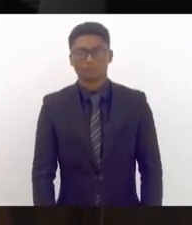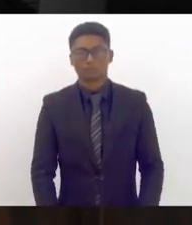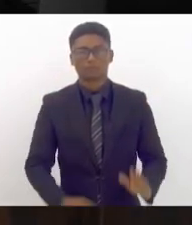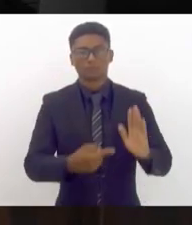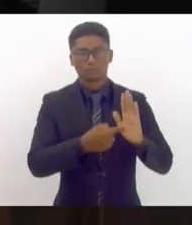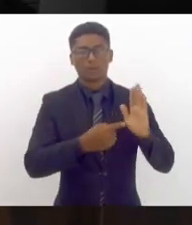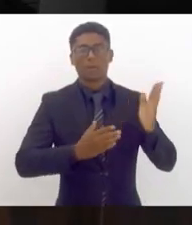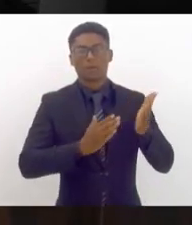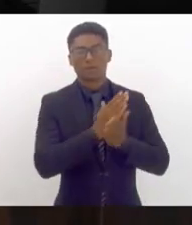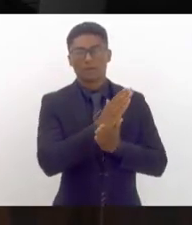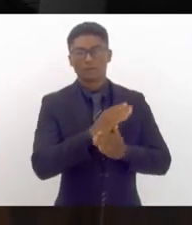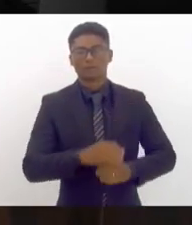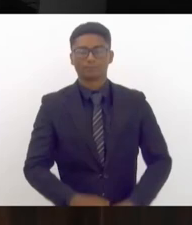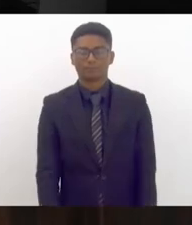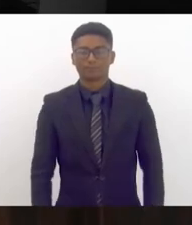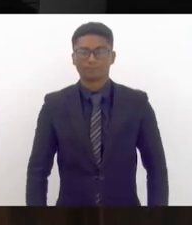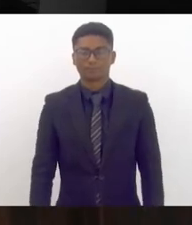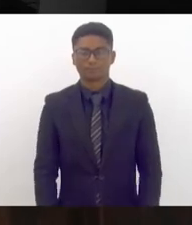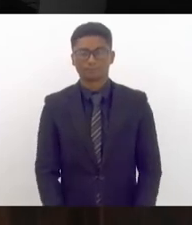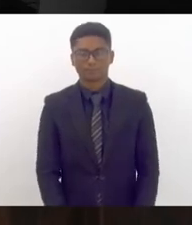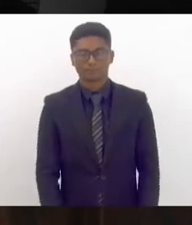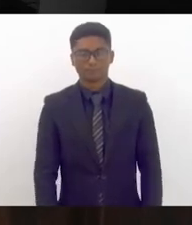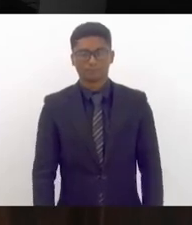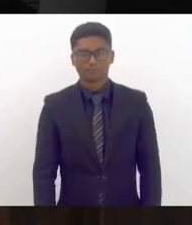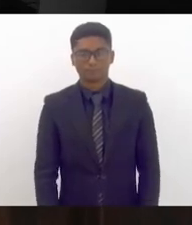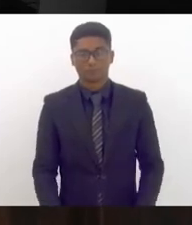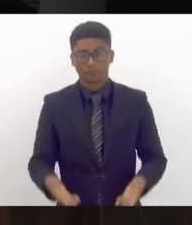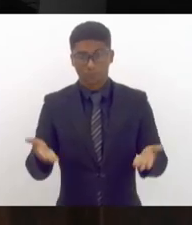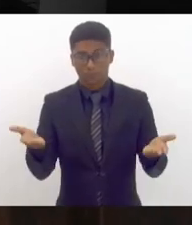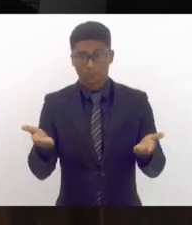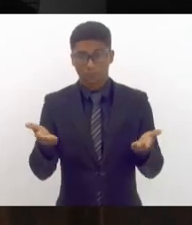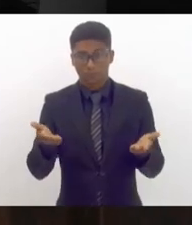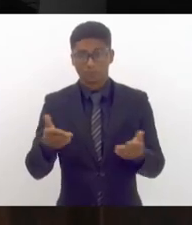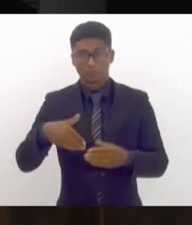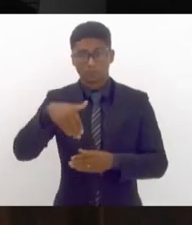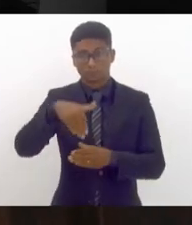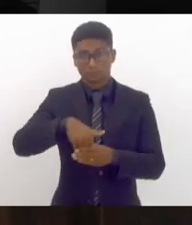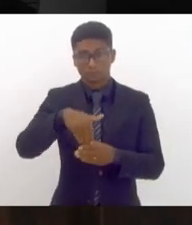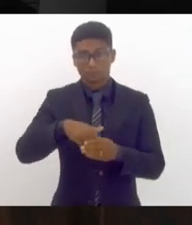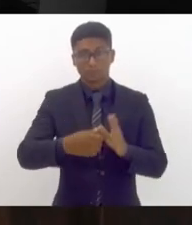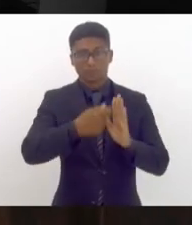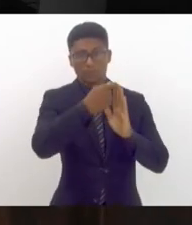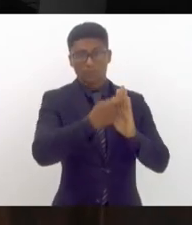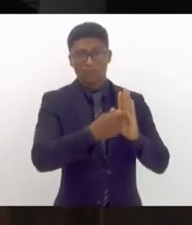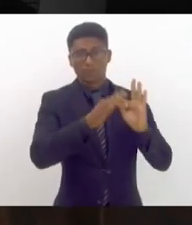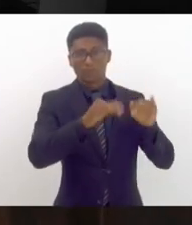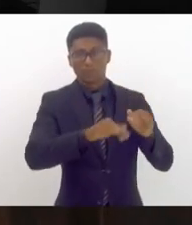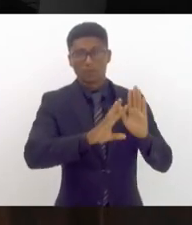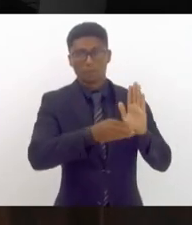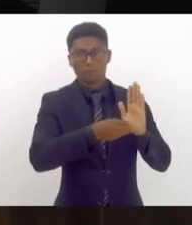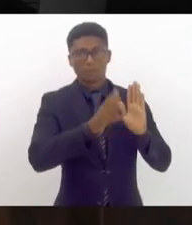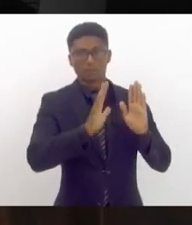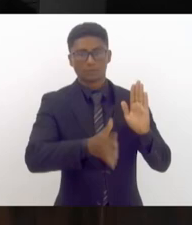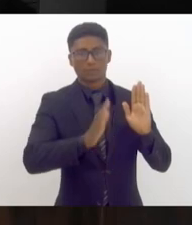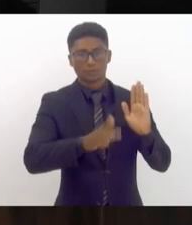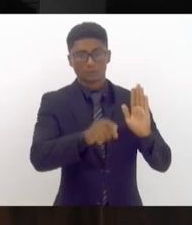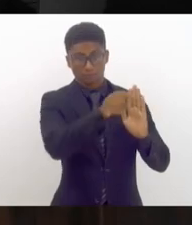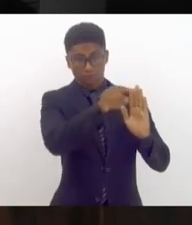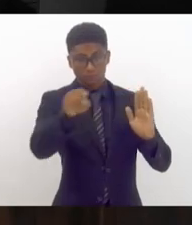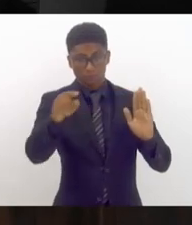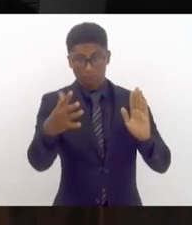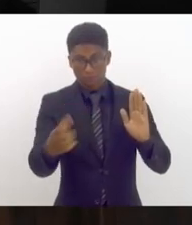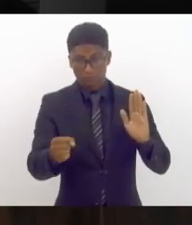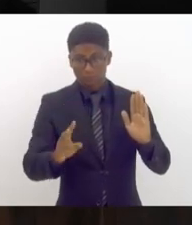Aprovado a emenda de redação. Em votação, a redação final assina emendada. Senhores que